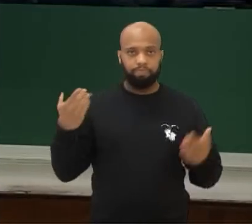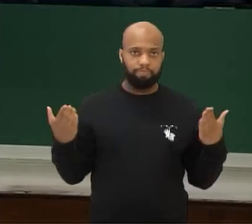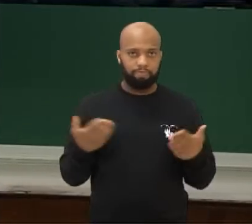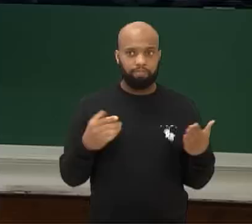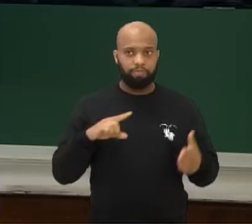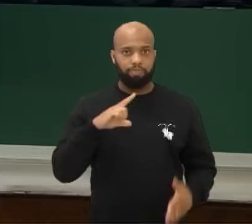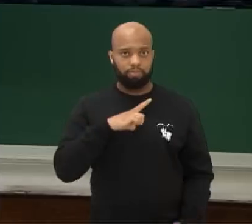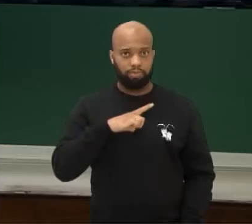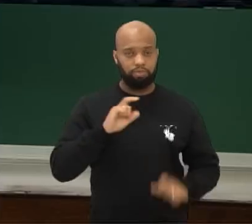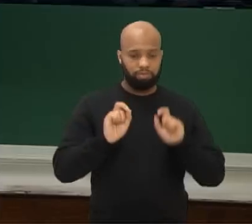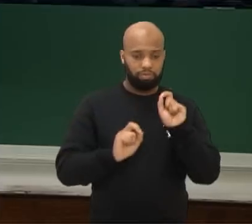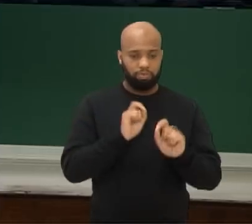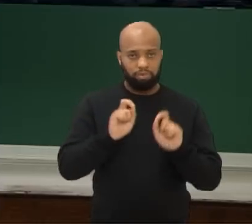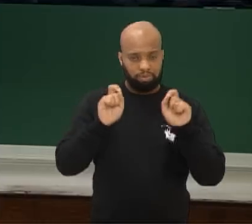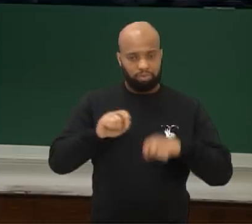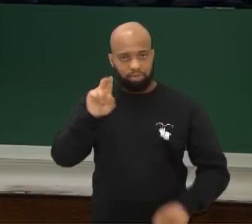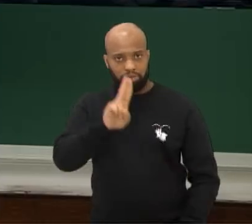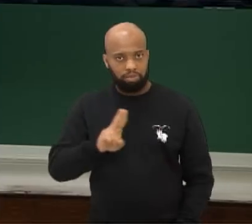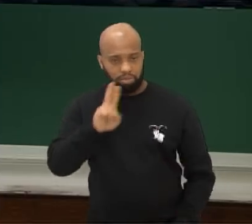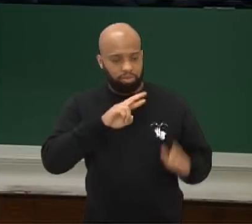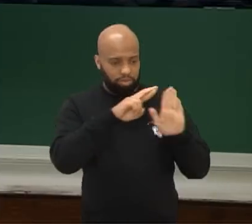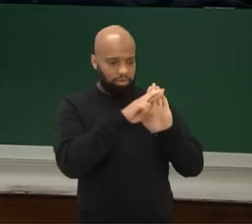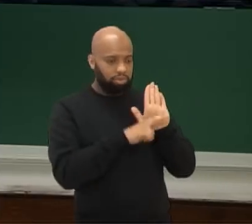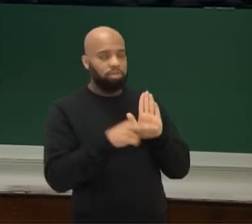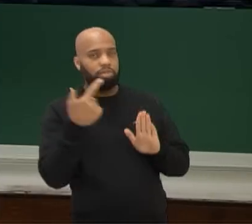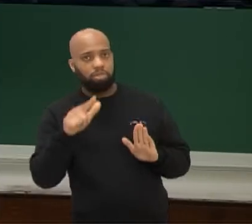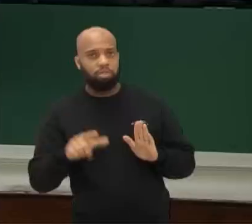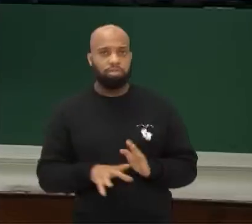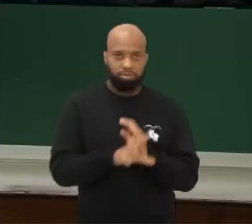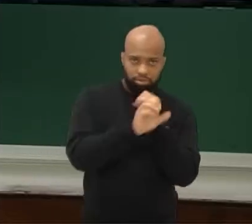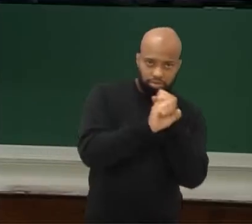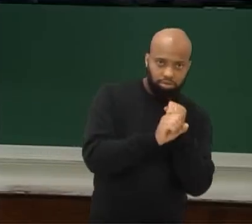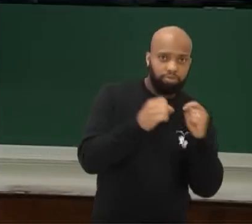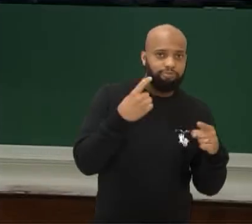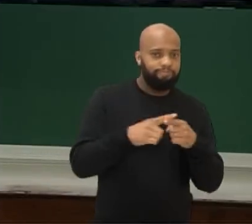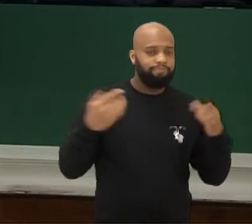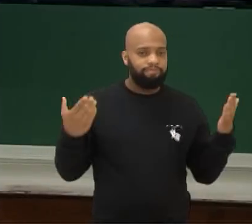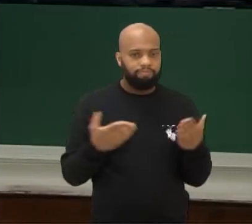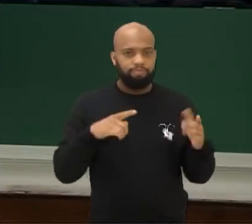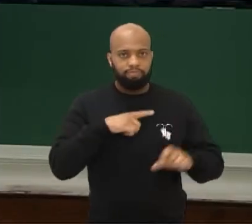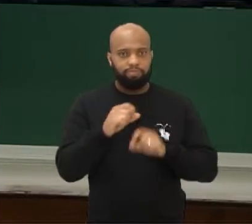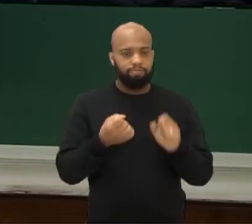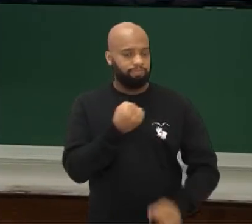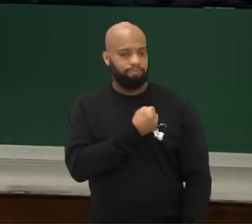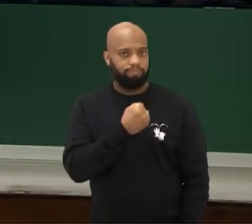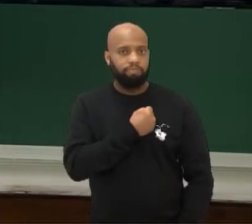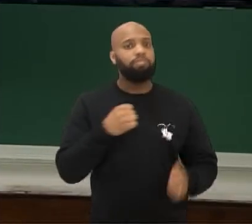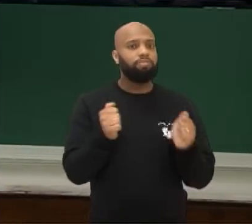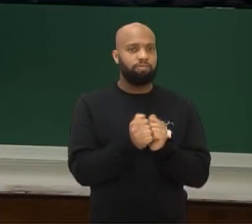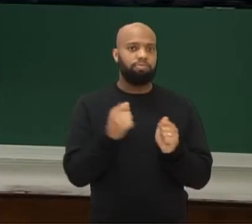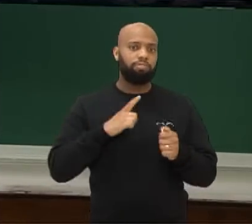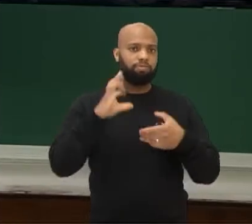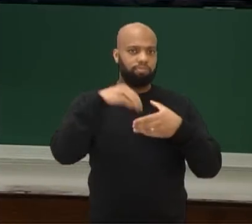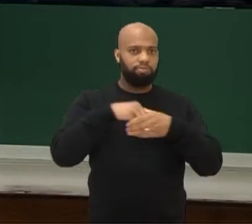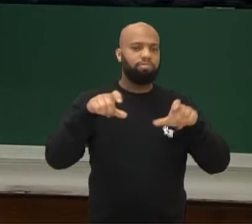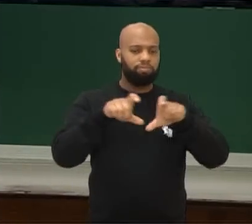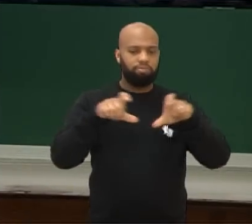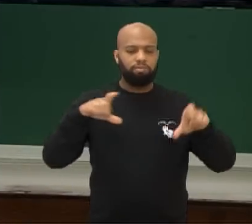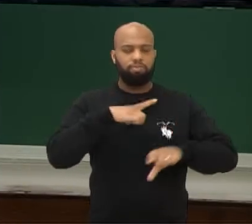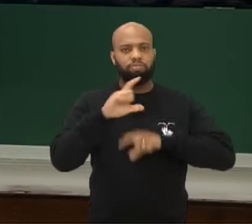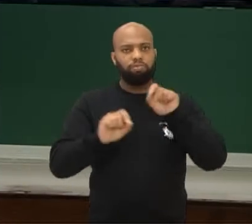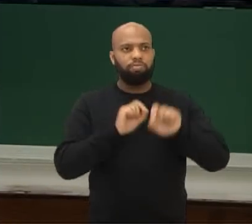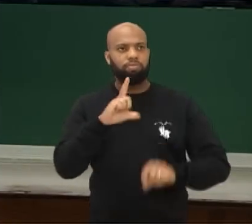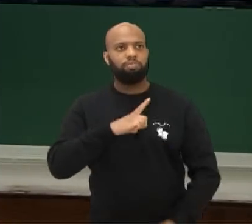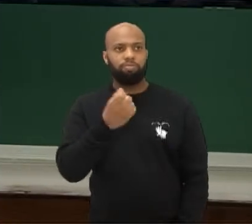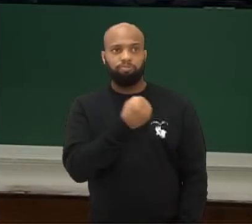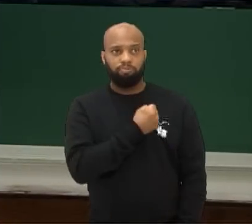podemos aplicar agora, mais uma vez, o princípio aditivo, agora com a parte numérica da equação, porque eu tenho